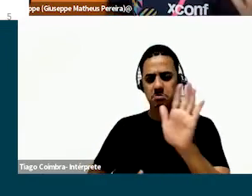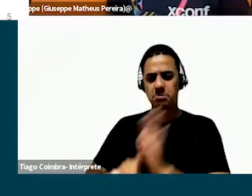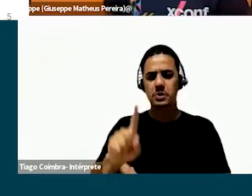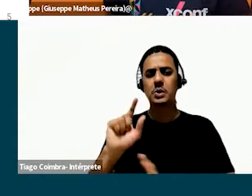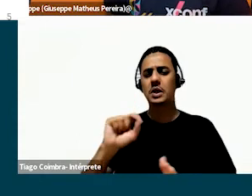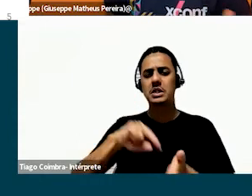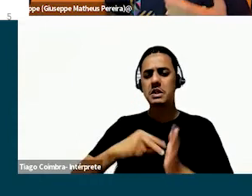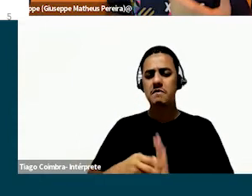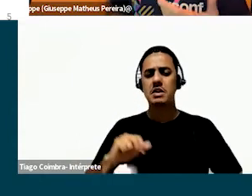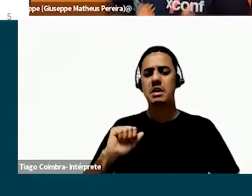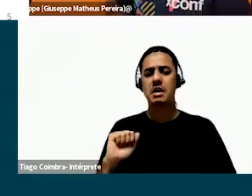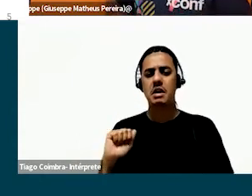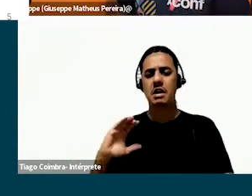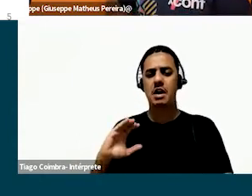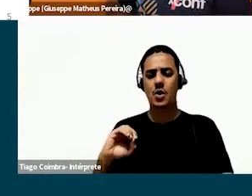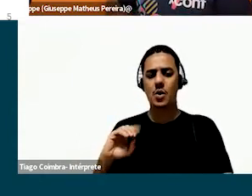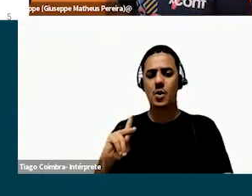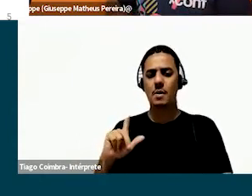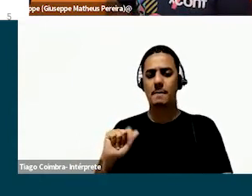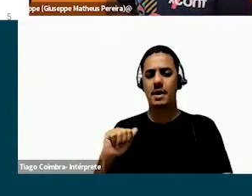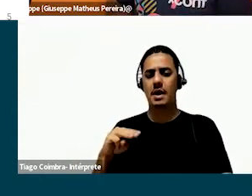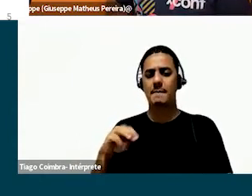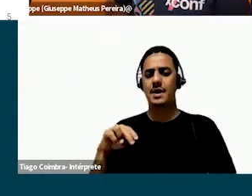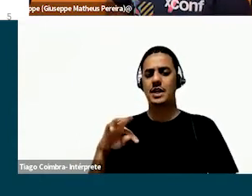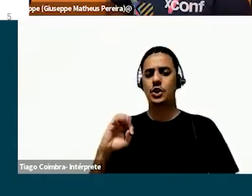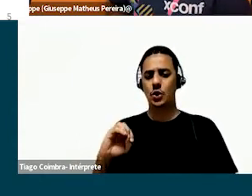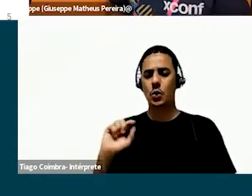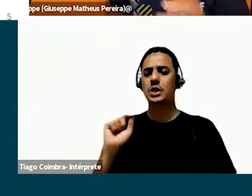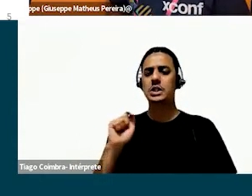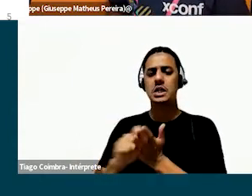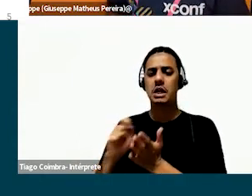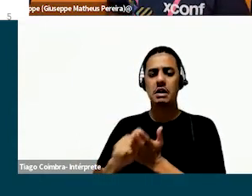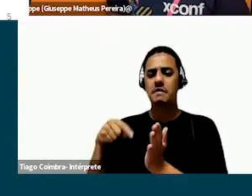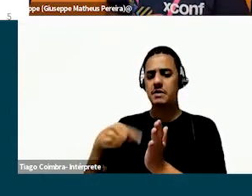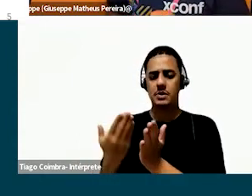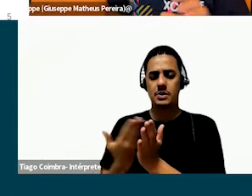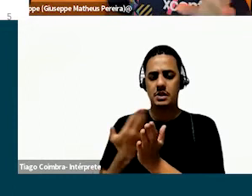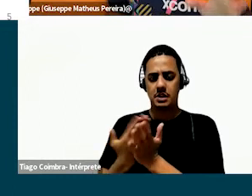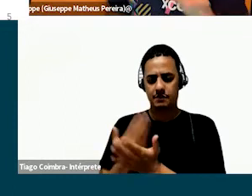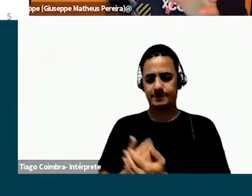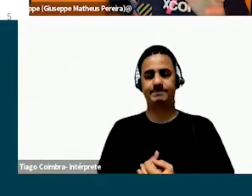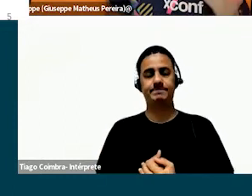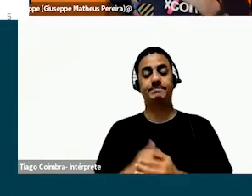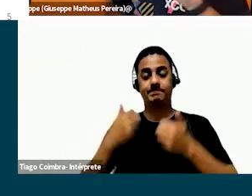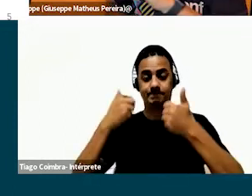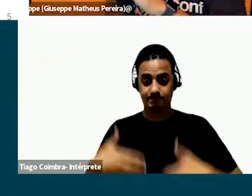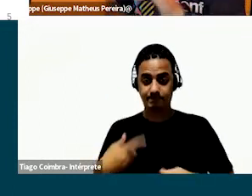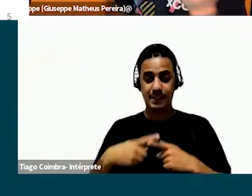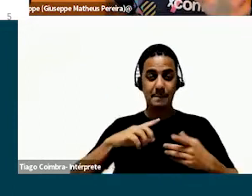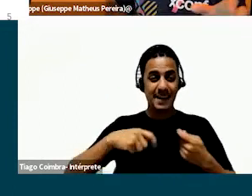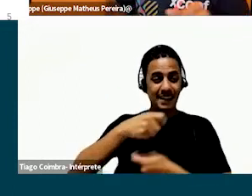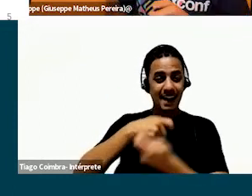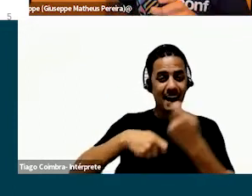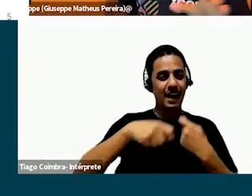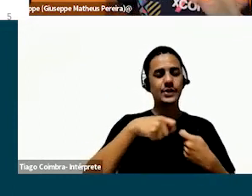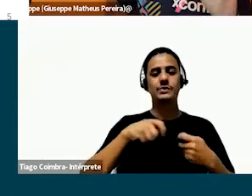é acoplamento e que foi escrito nesse livro? Eu estou trazendo isso porque o mercado ele acaba distorcendo os